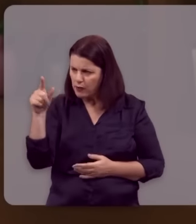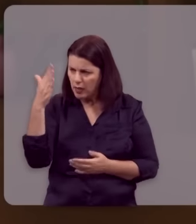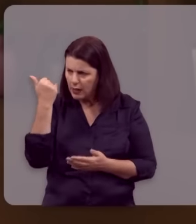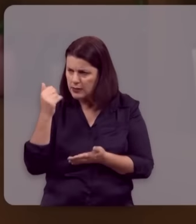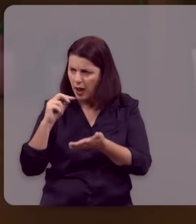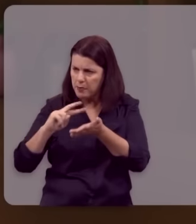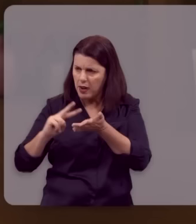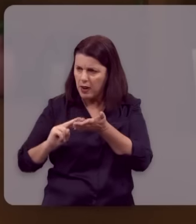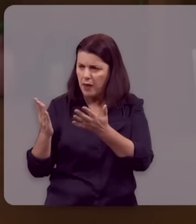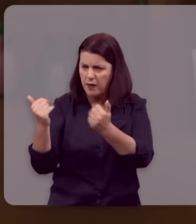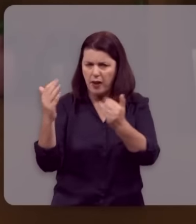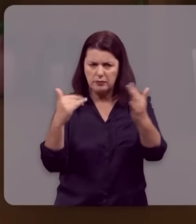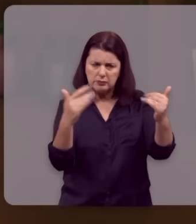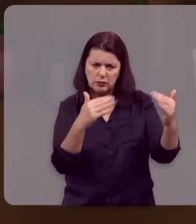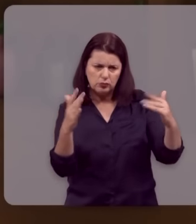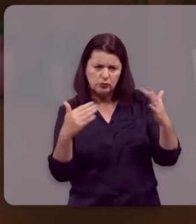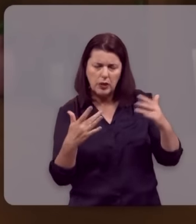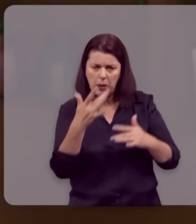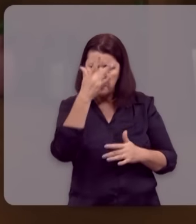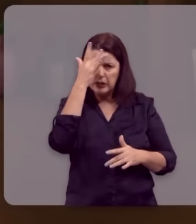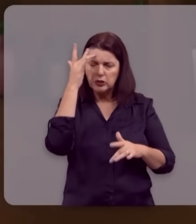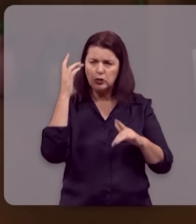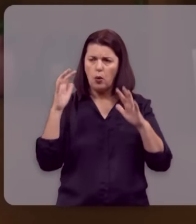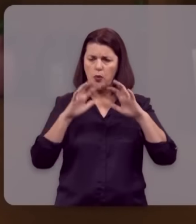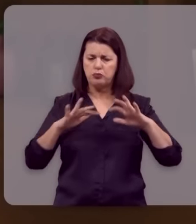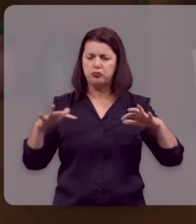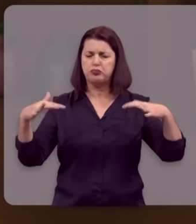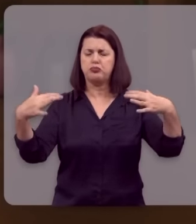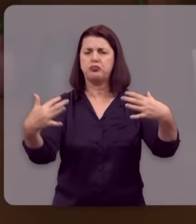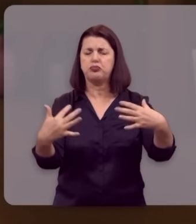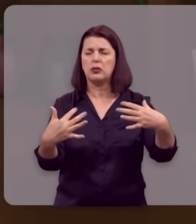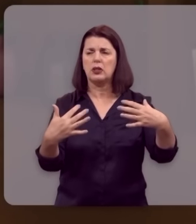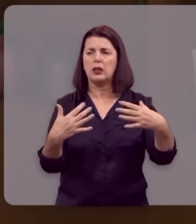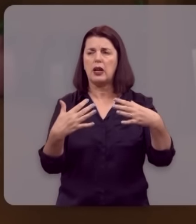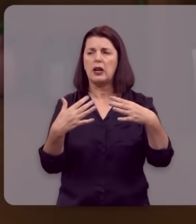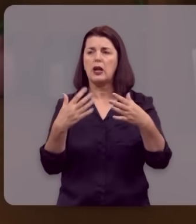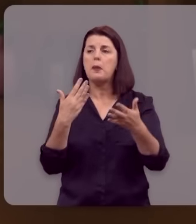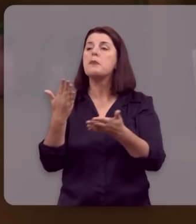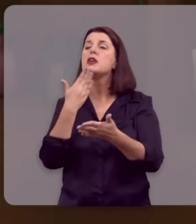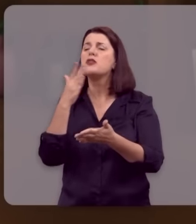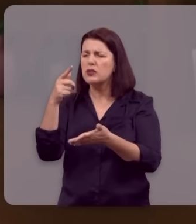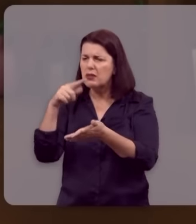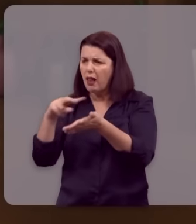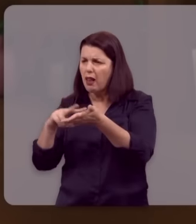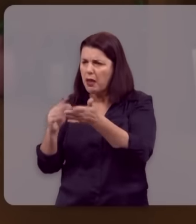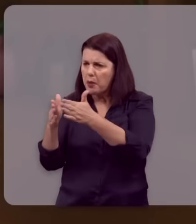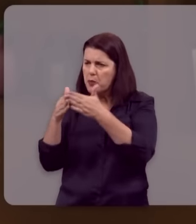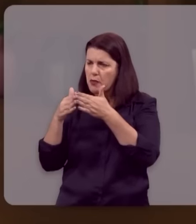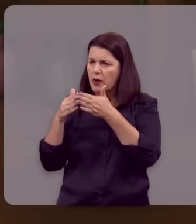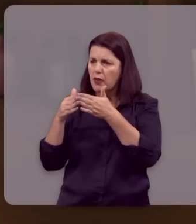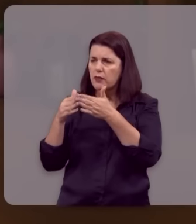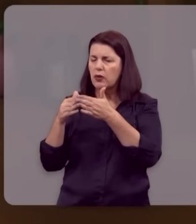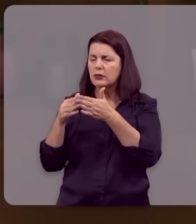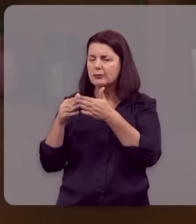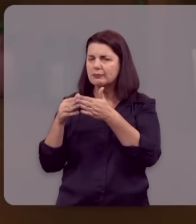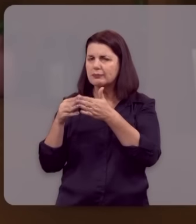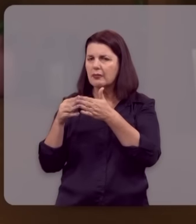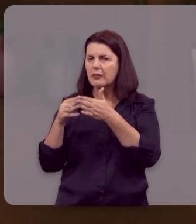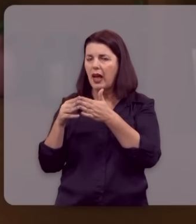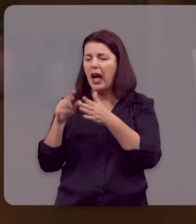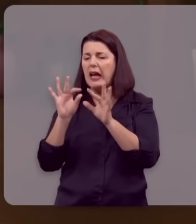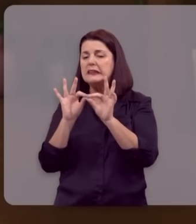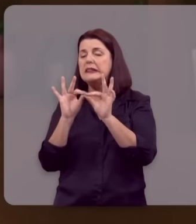a família, os amigos, os funcionários, e a simples leitura daquela Bíblia foi o instrumento que Deus usou